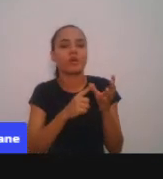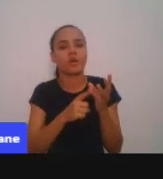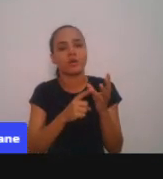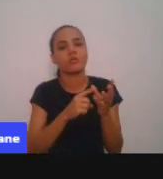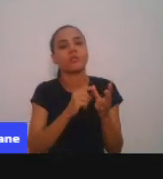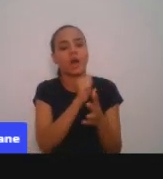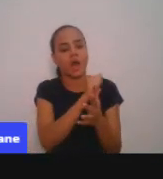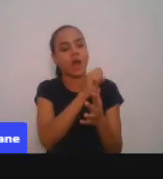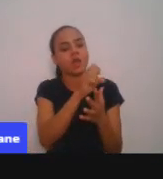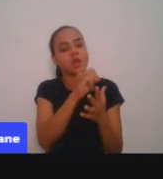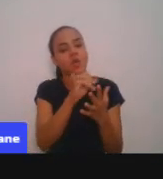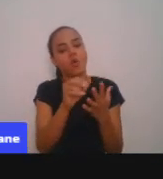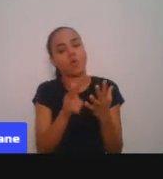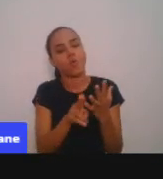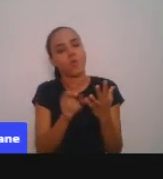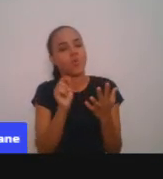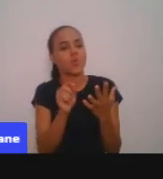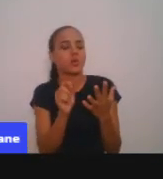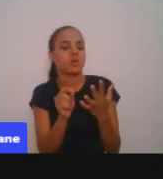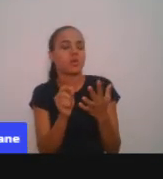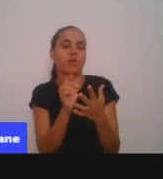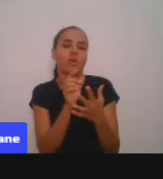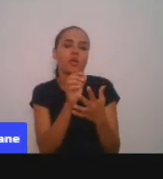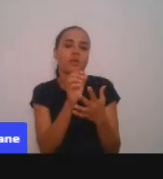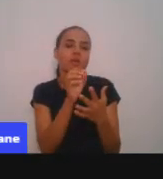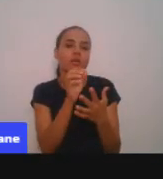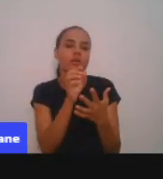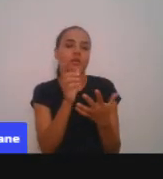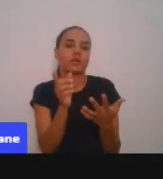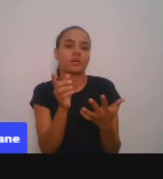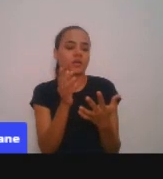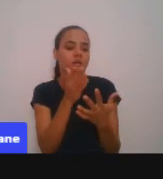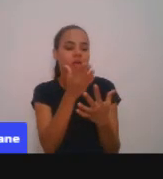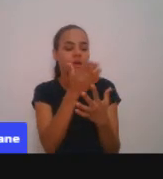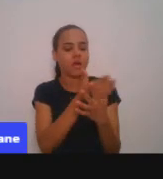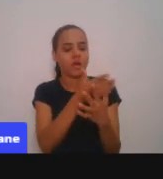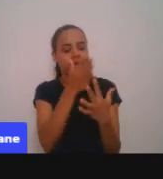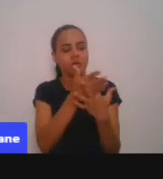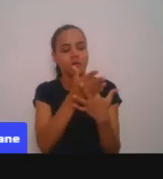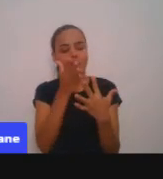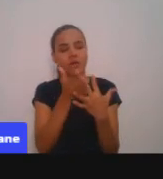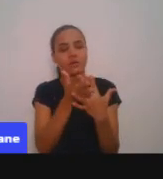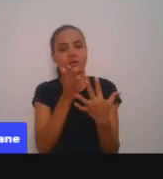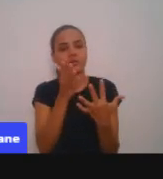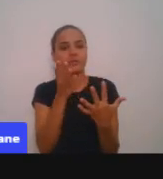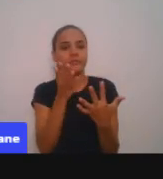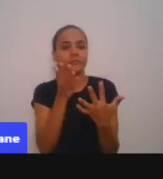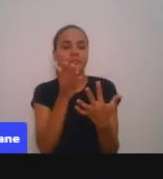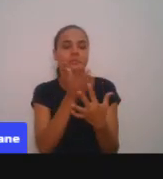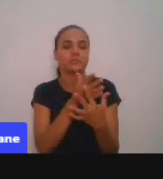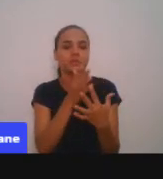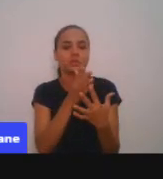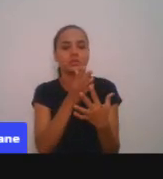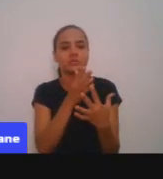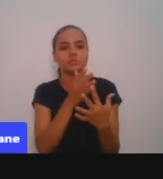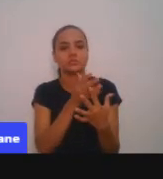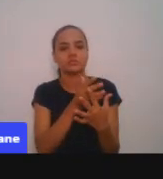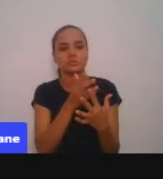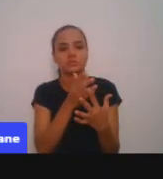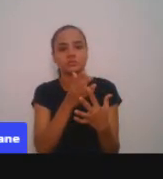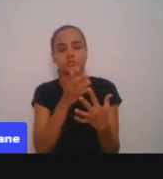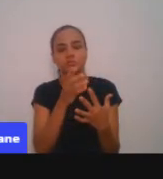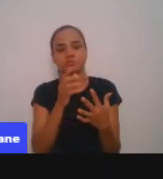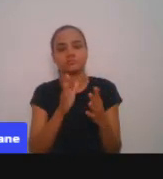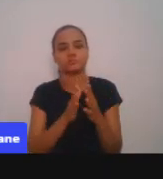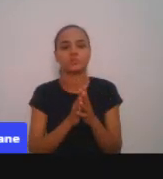pensando, ele só utilizou isso para poder mostrar passo a passo como utilizar as ferramentas, utilizar os movimentos,